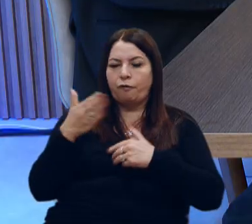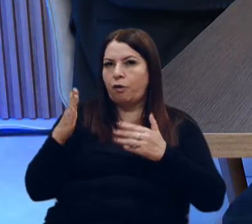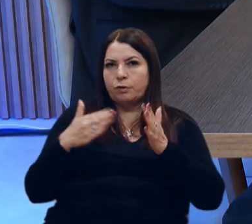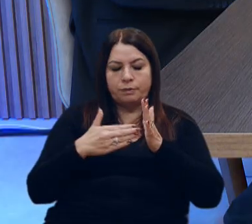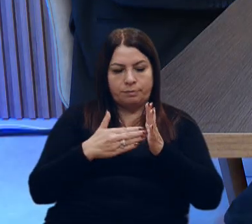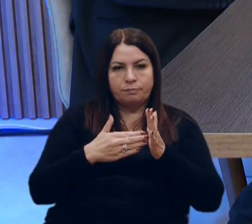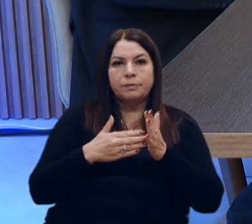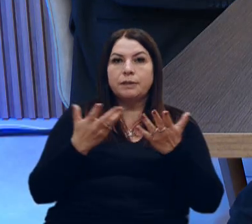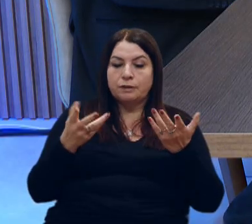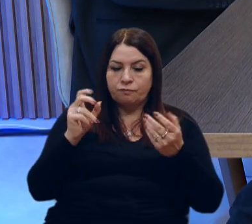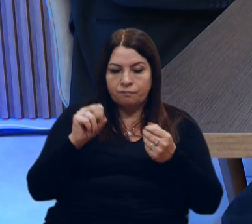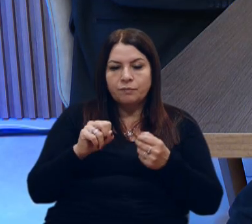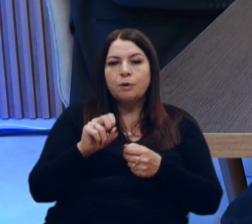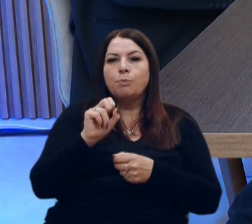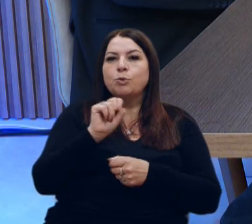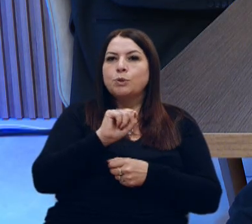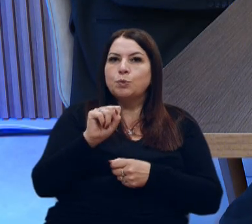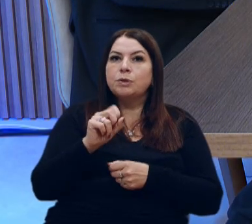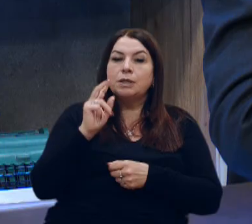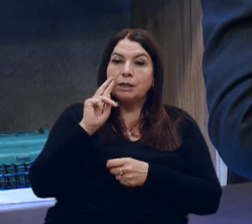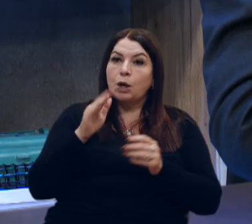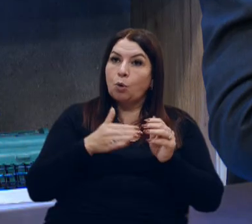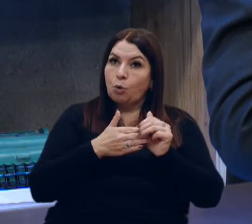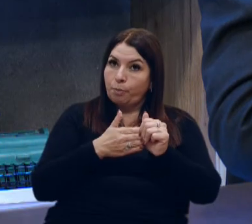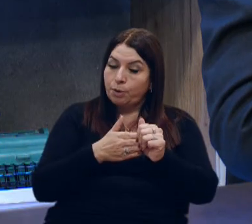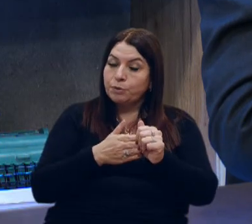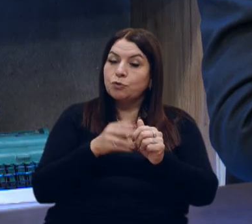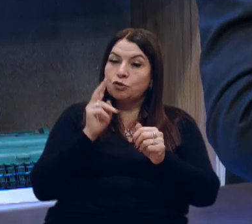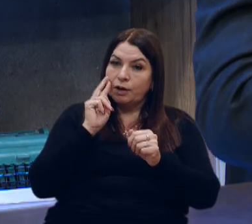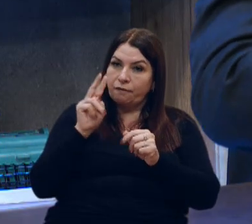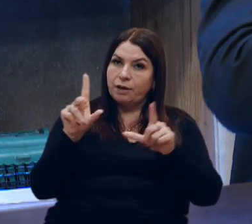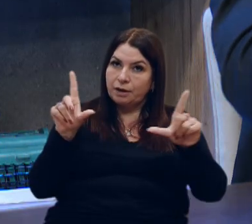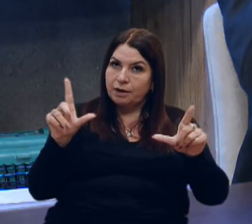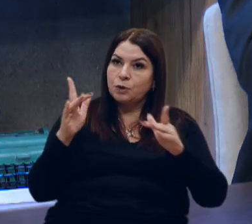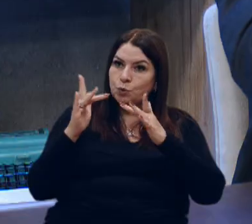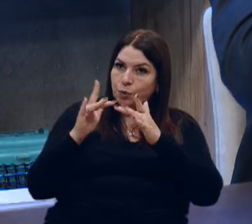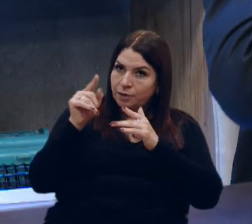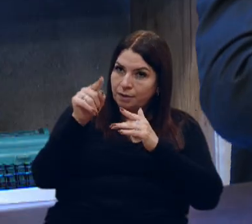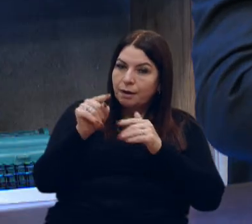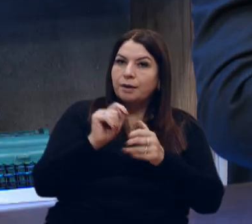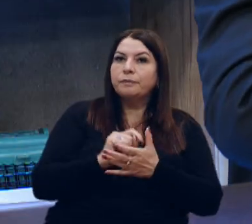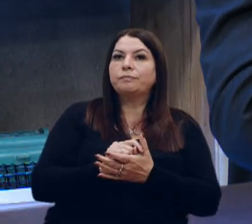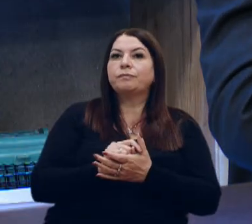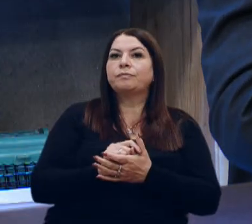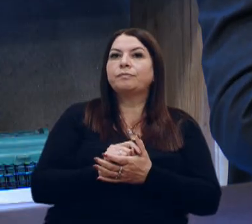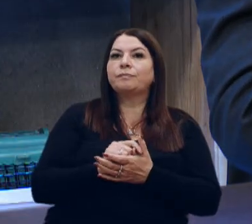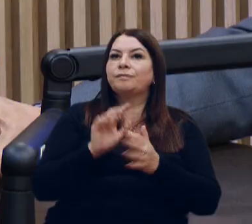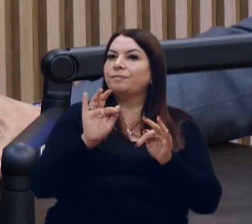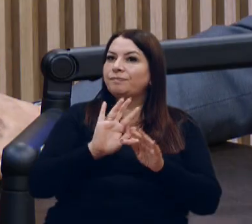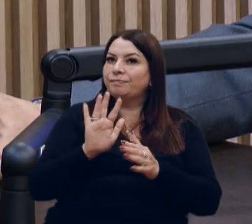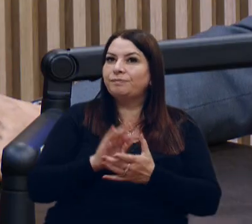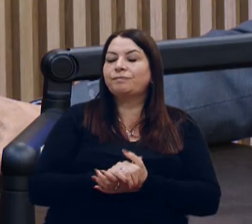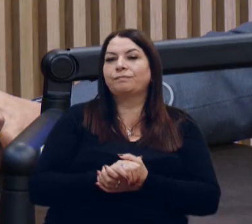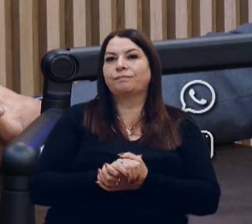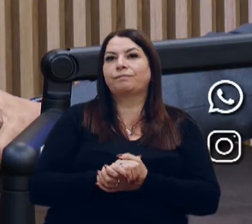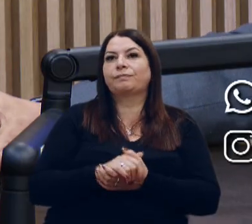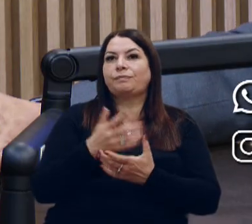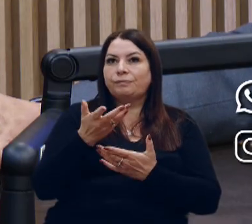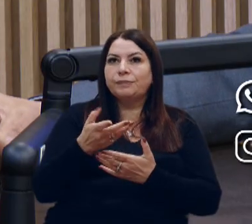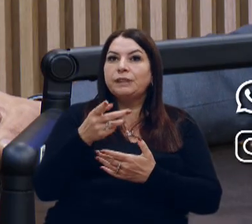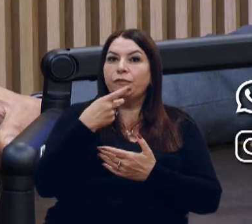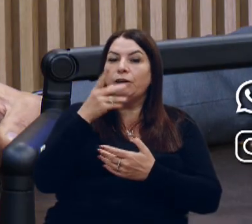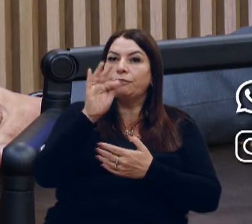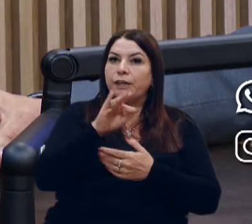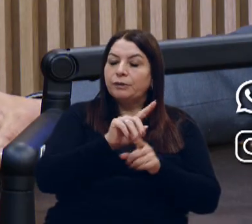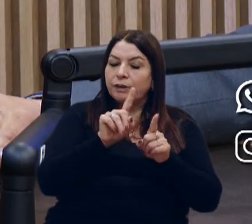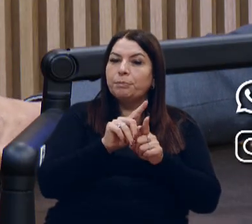Vereador, agora sim, poucos segundos. Quem está nos acompanhando já vê na tela os seus contatos. Considerações finais. As considerações finais é que a